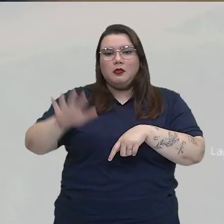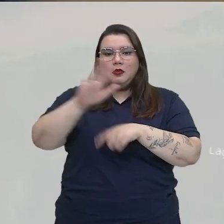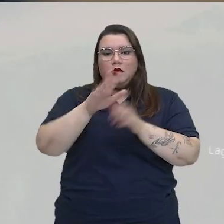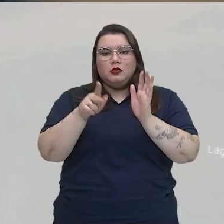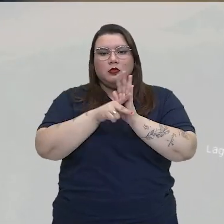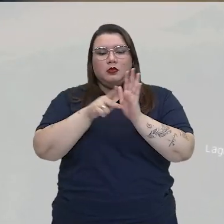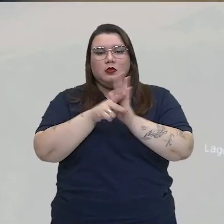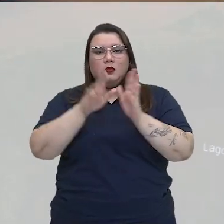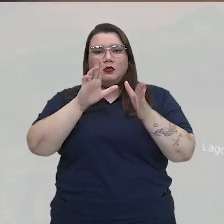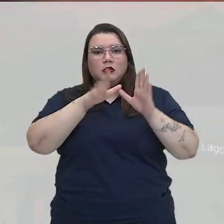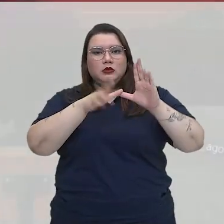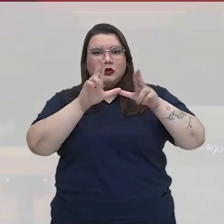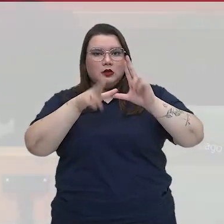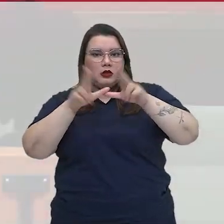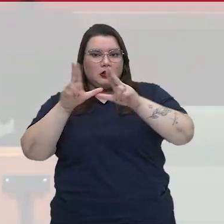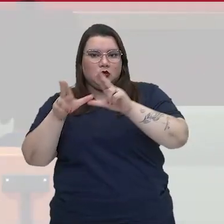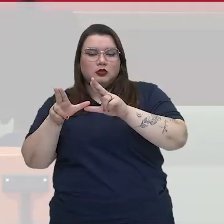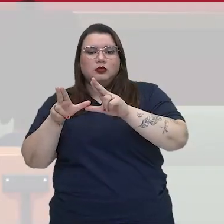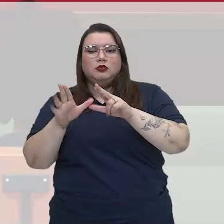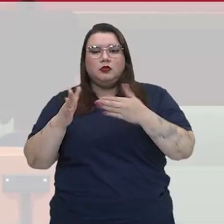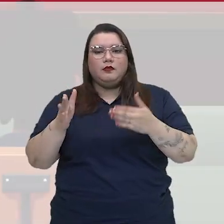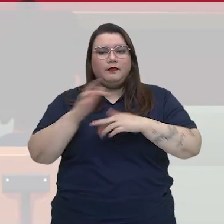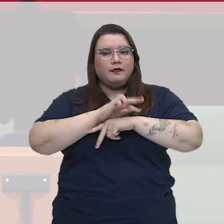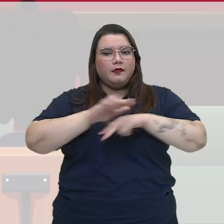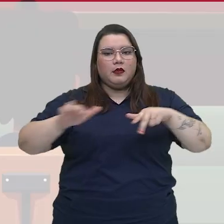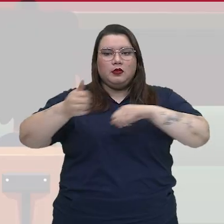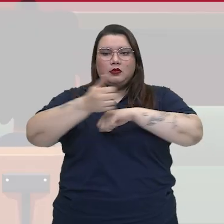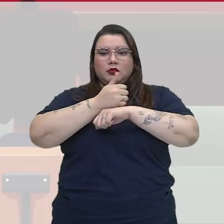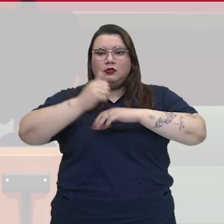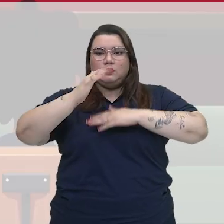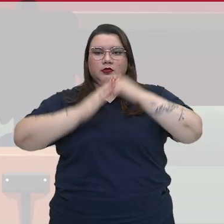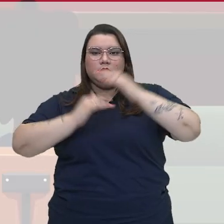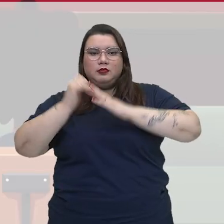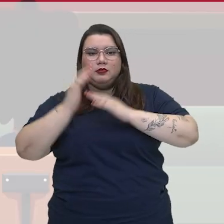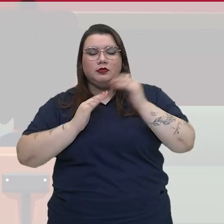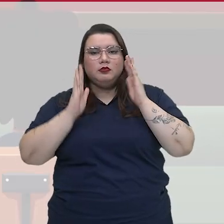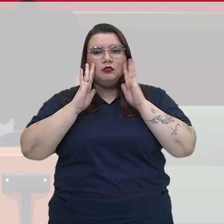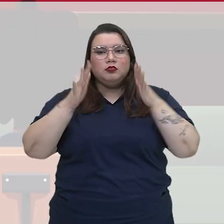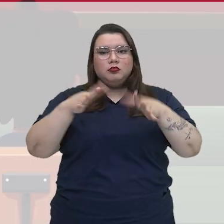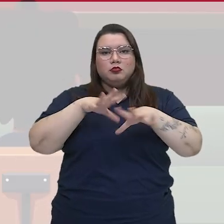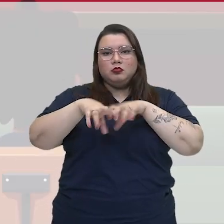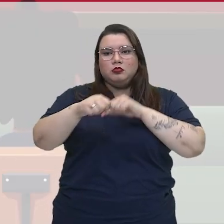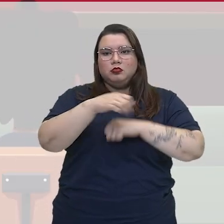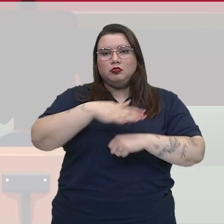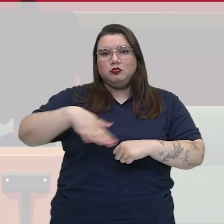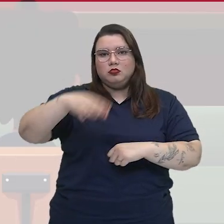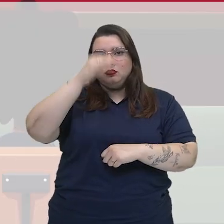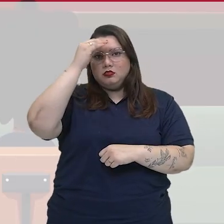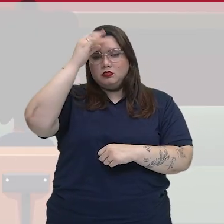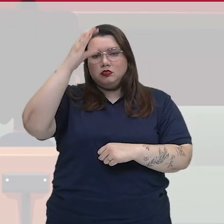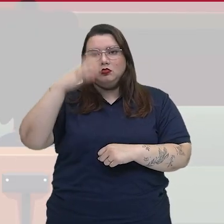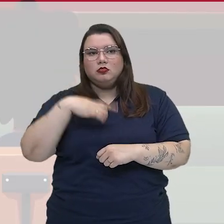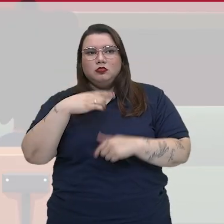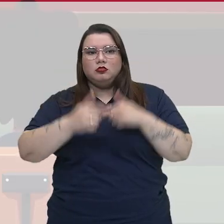e radar. Diversos profissionais especializados em diferentes áreas do conhecimento trabalham na